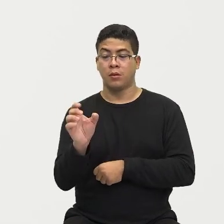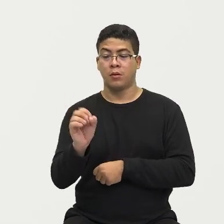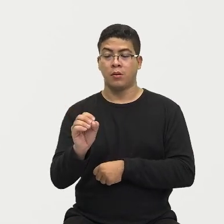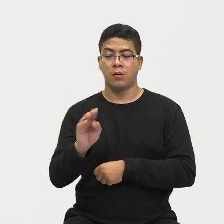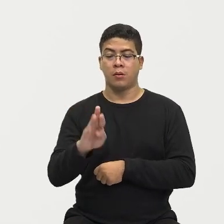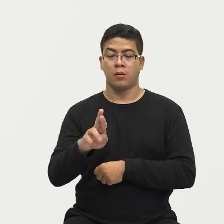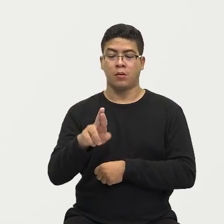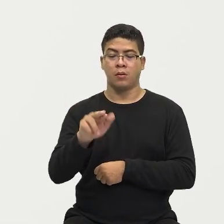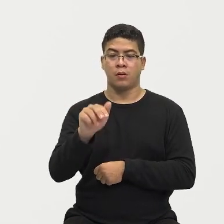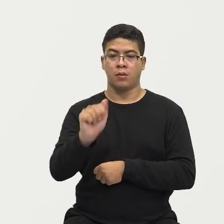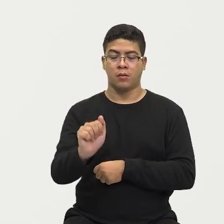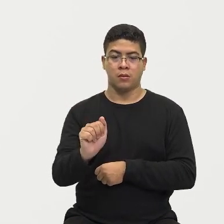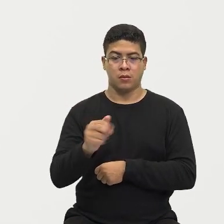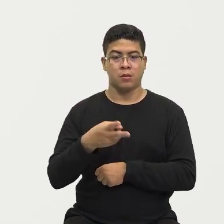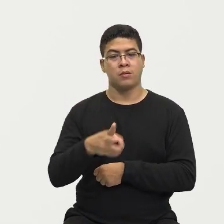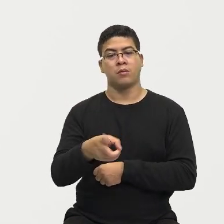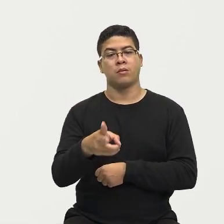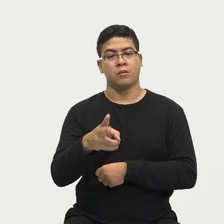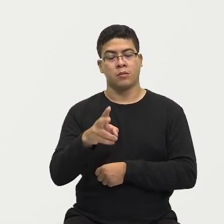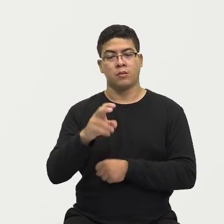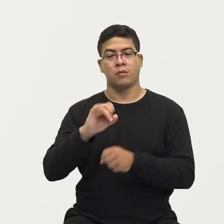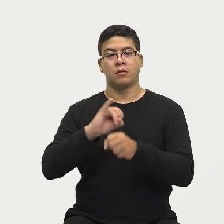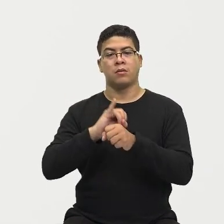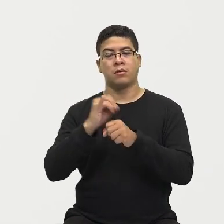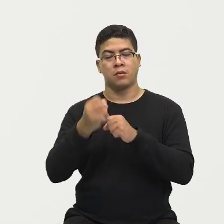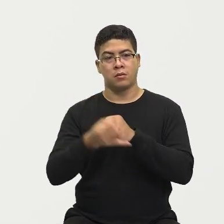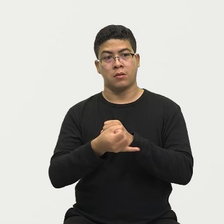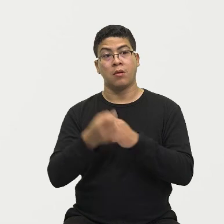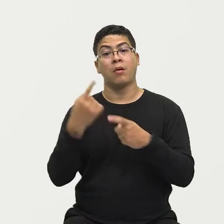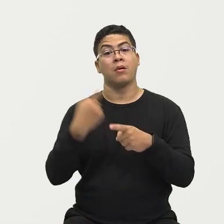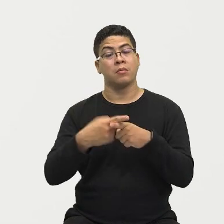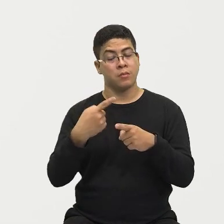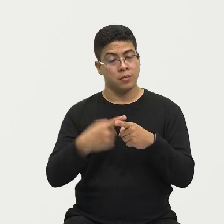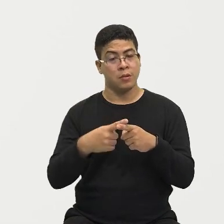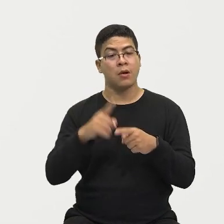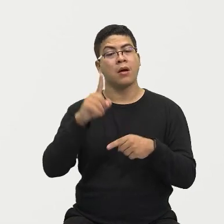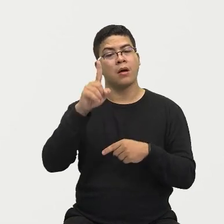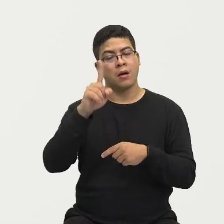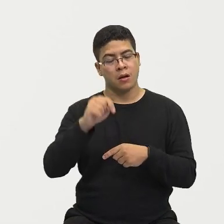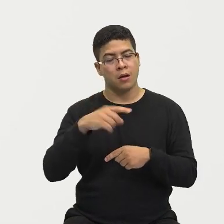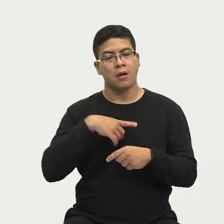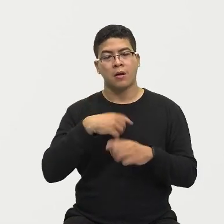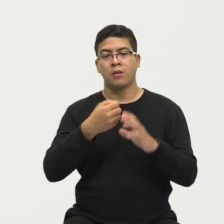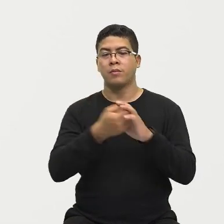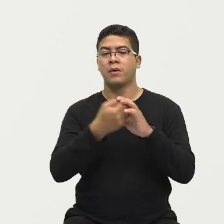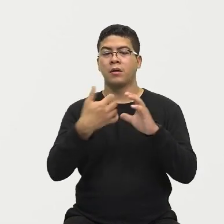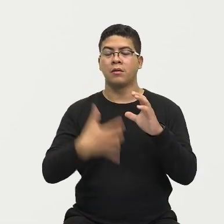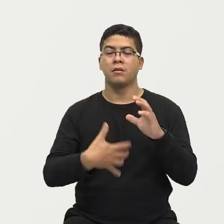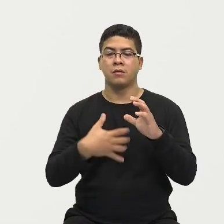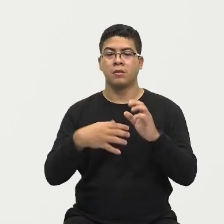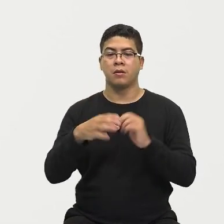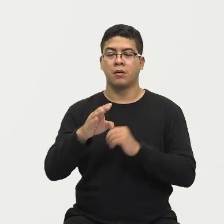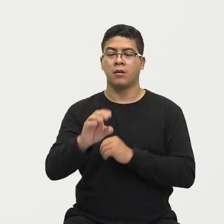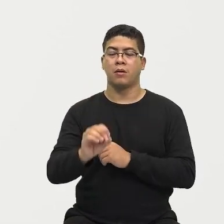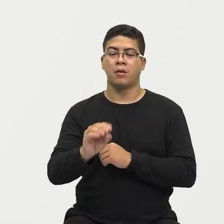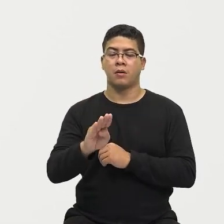um adjetivo. Por quê? Porque grandiosa é a característica da obra. Ou